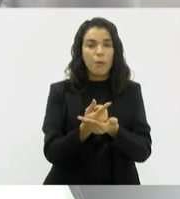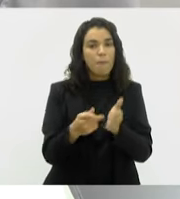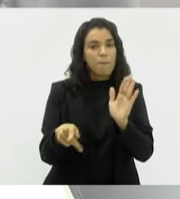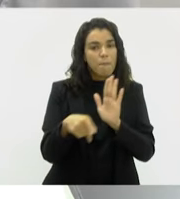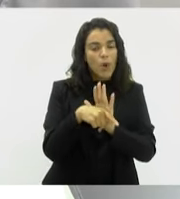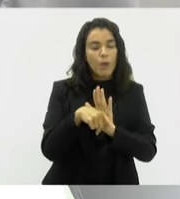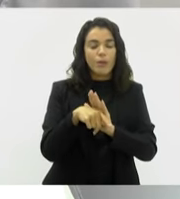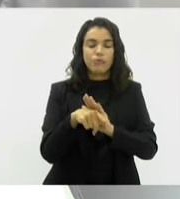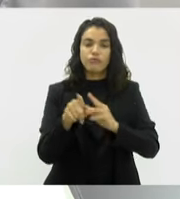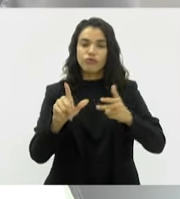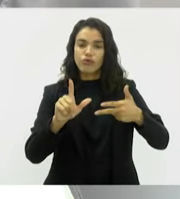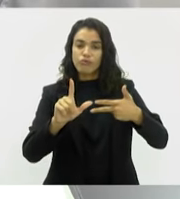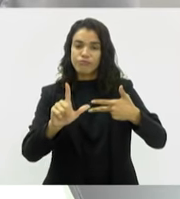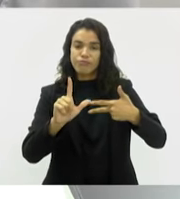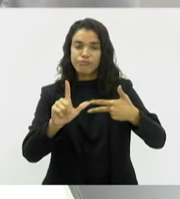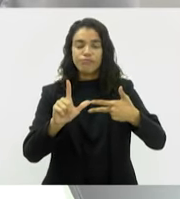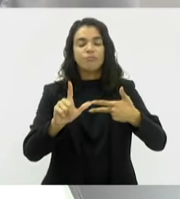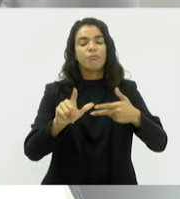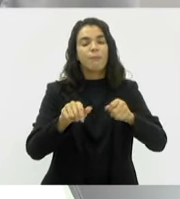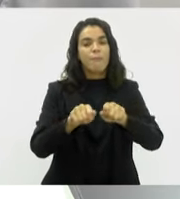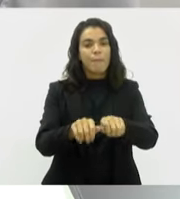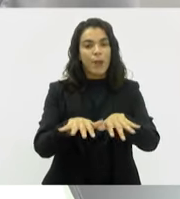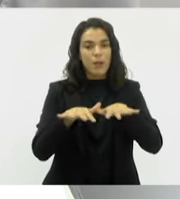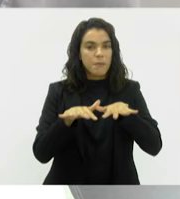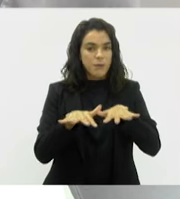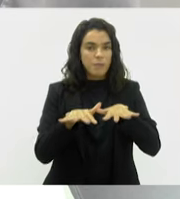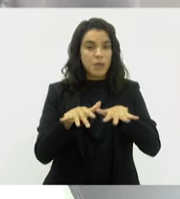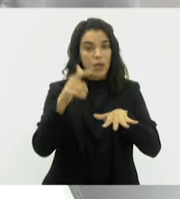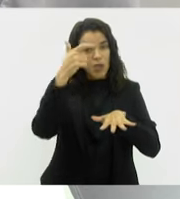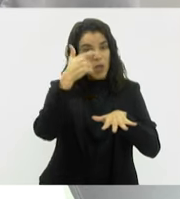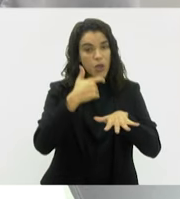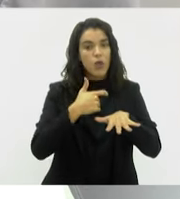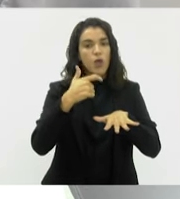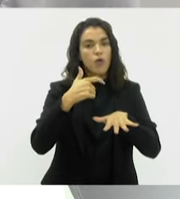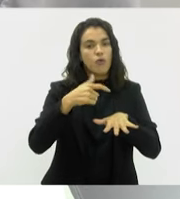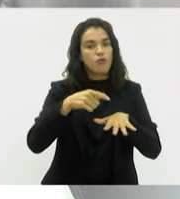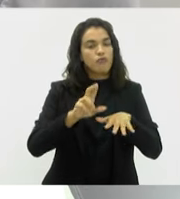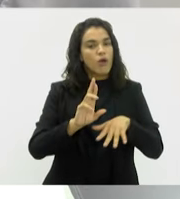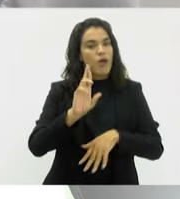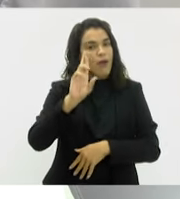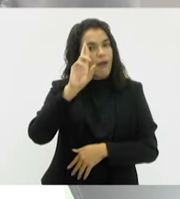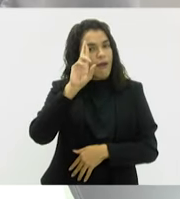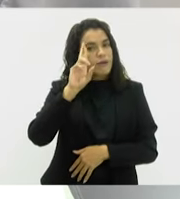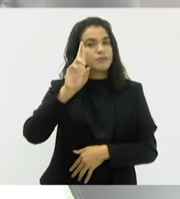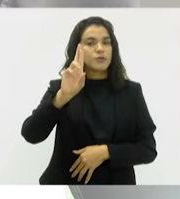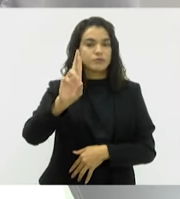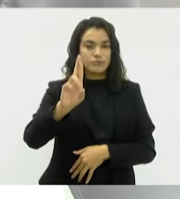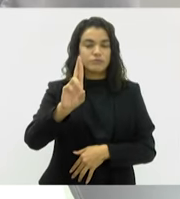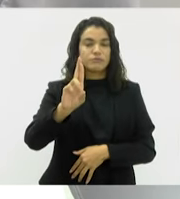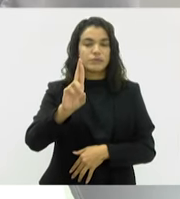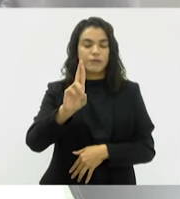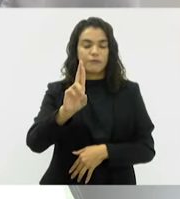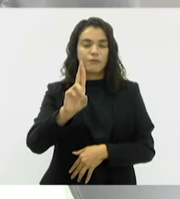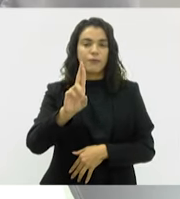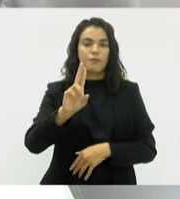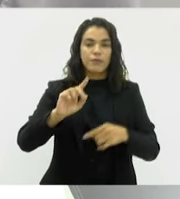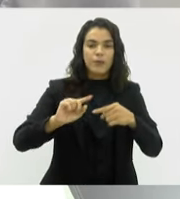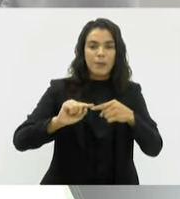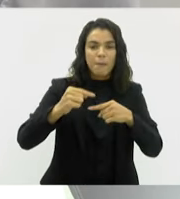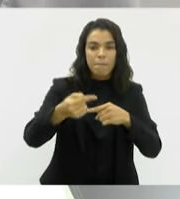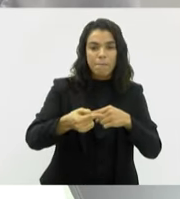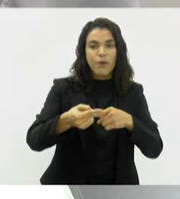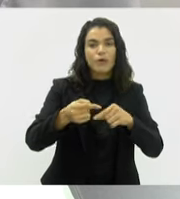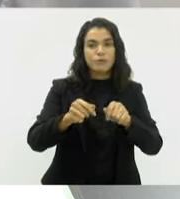Parlamento. Então, fiquei de ser o relator dessa primeira resolução. Na próxima sessão,